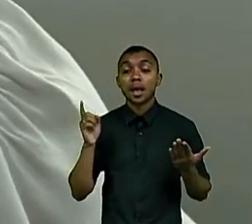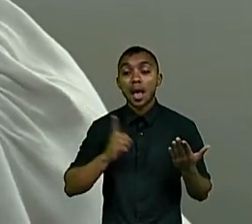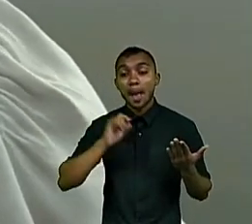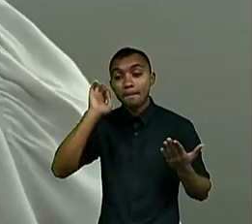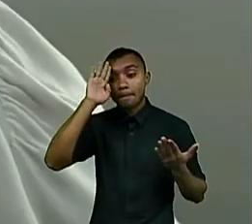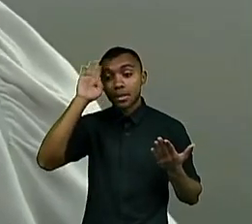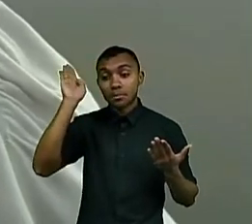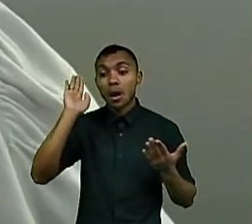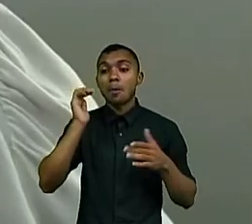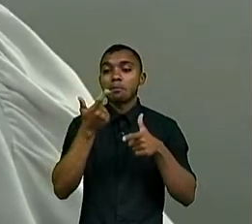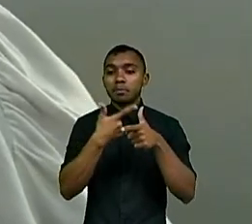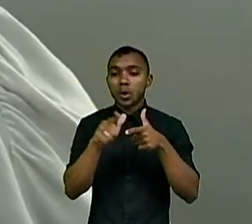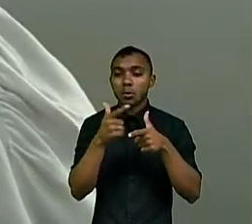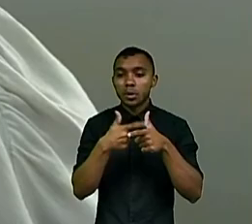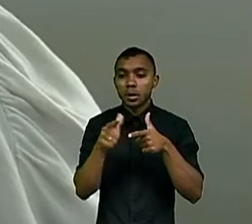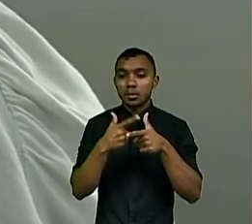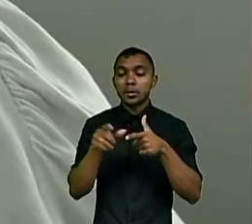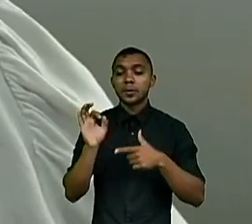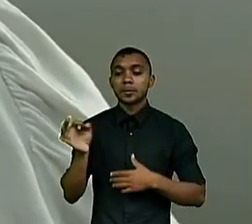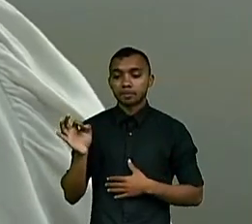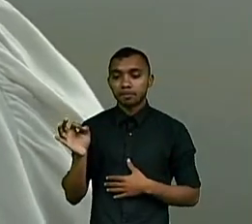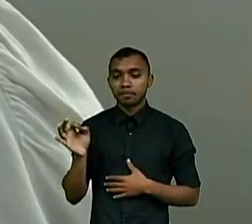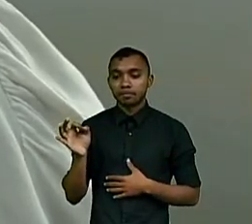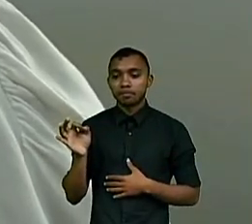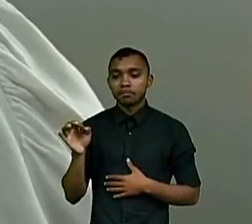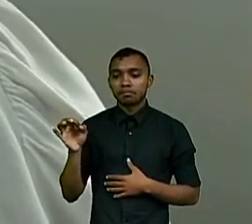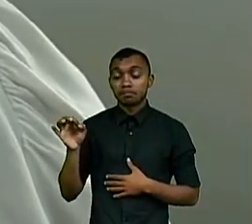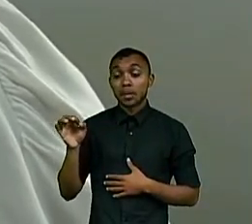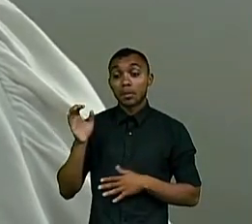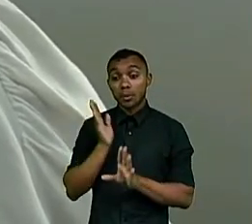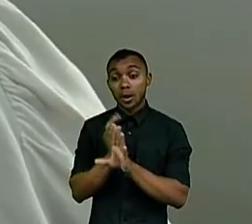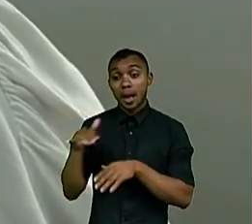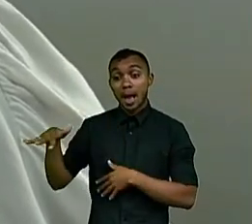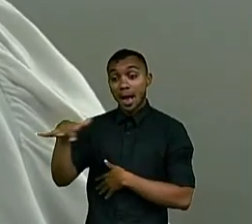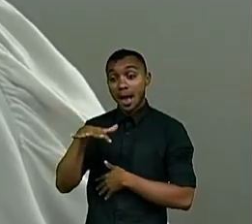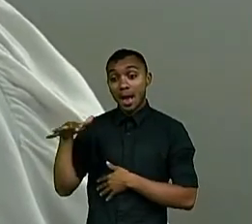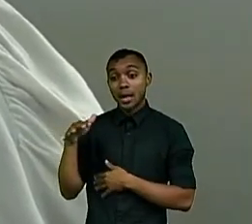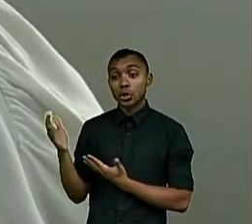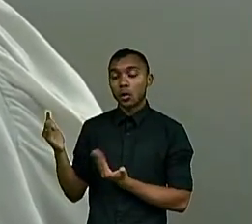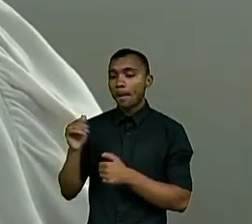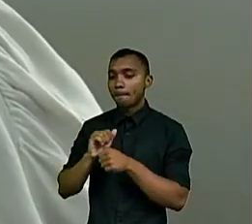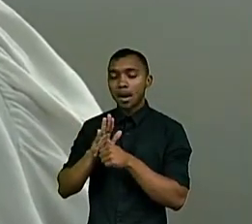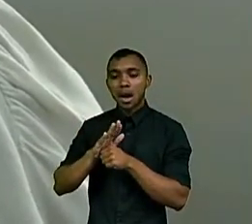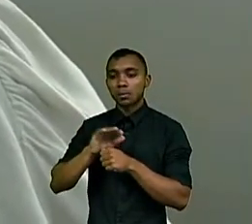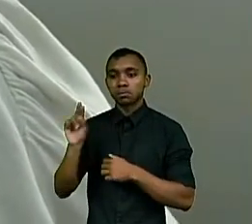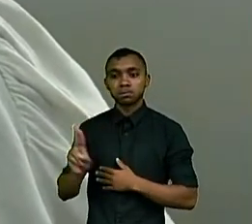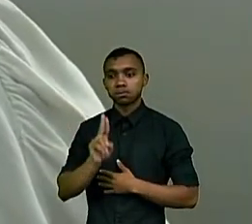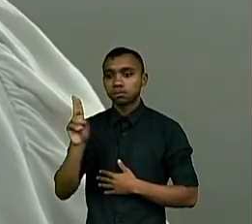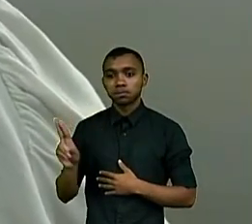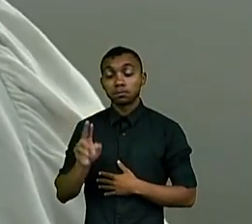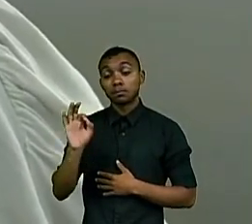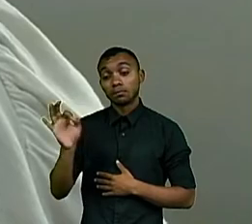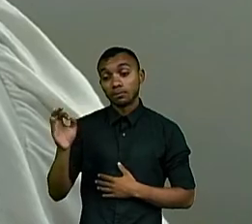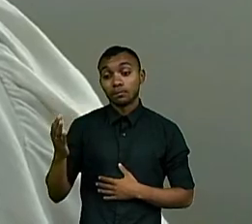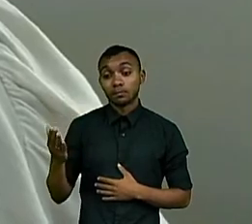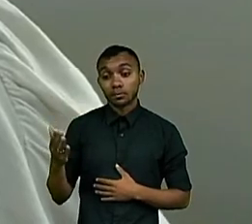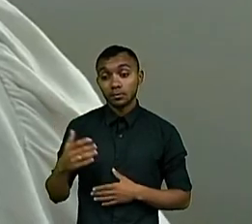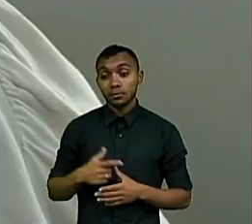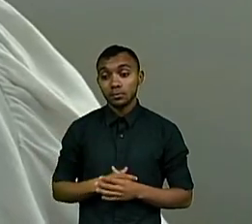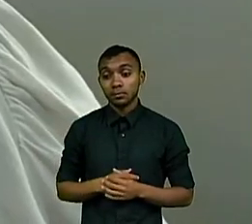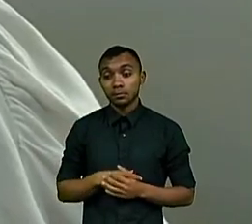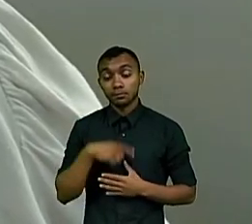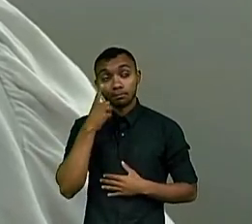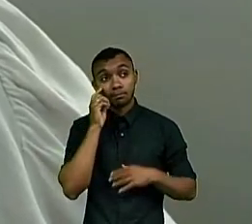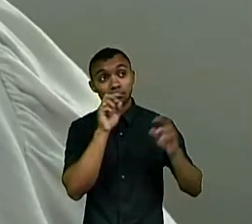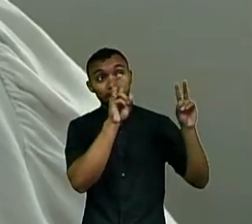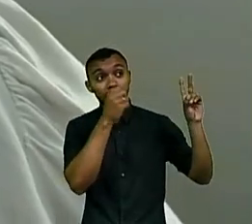é o principal nicho de consumo desse cigarros eletrônicos desses dispositivos Então esse tema